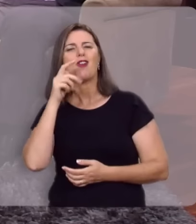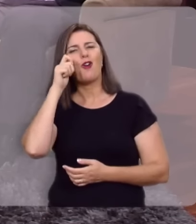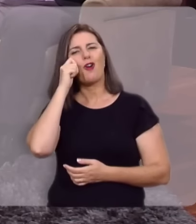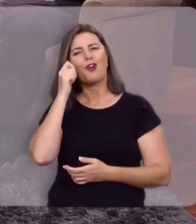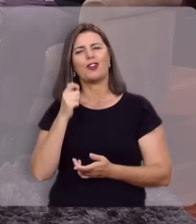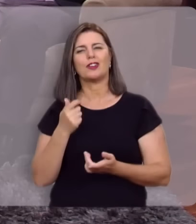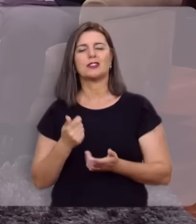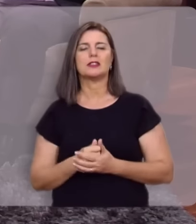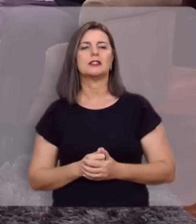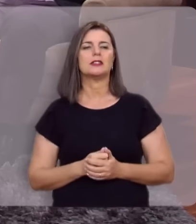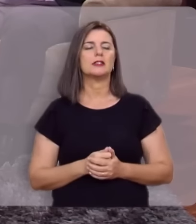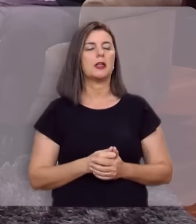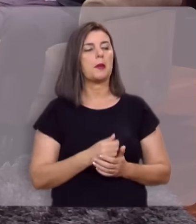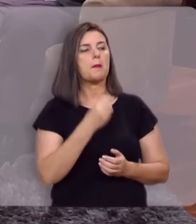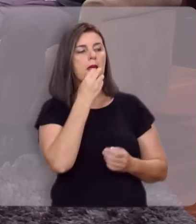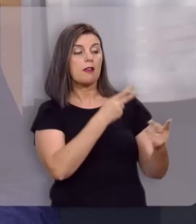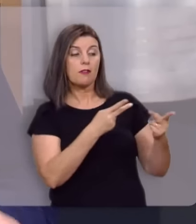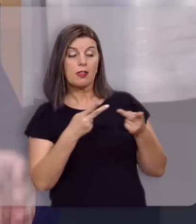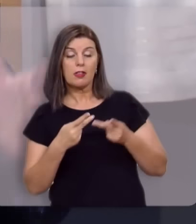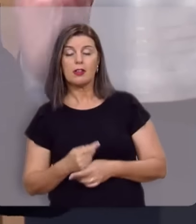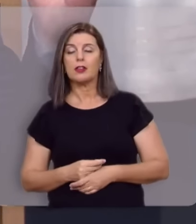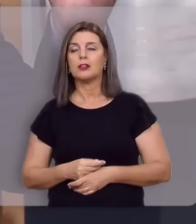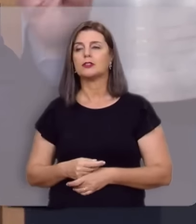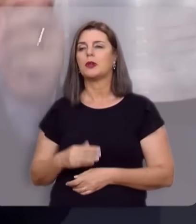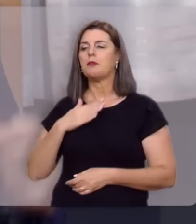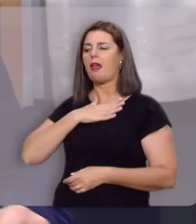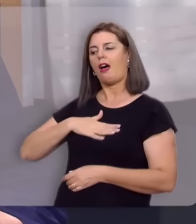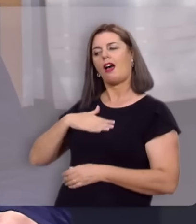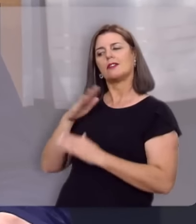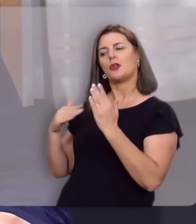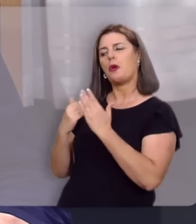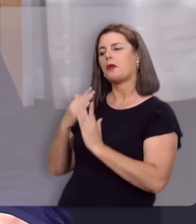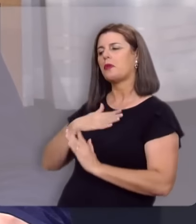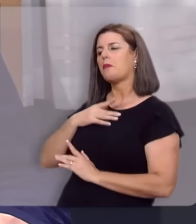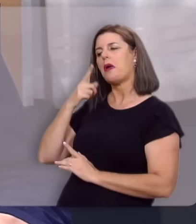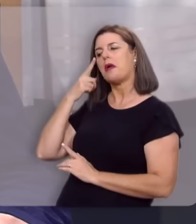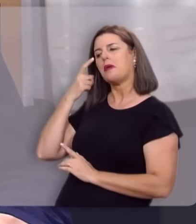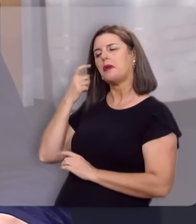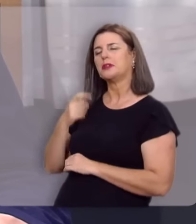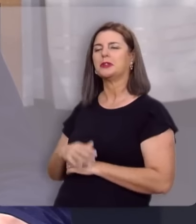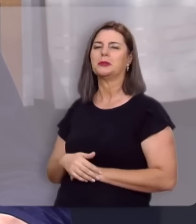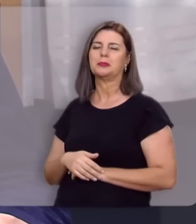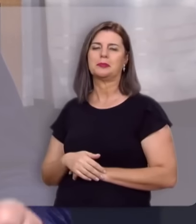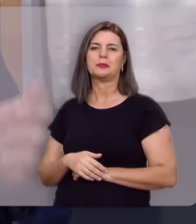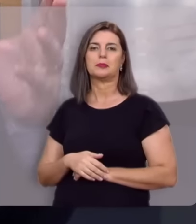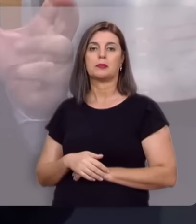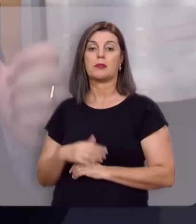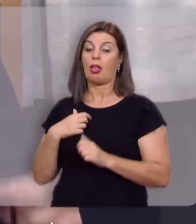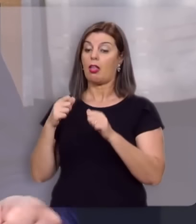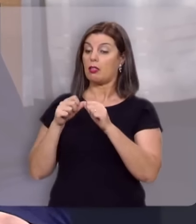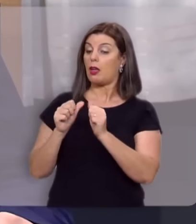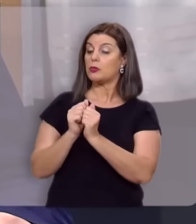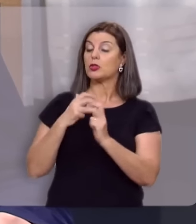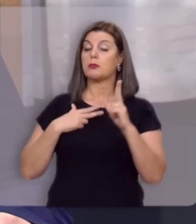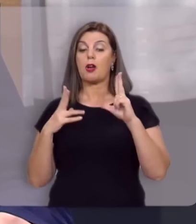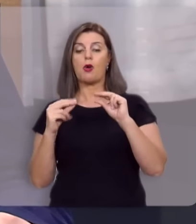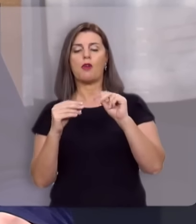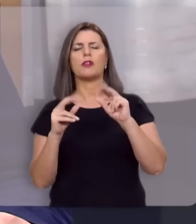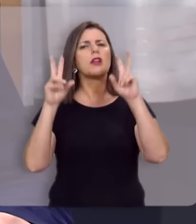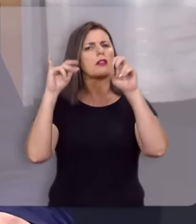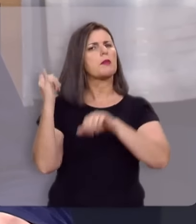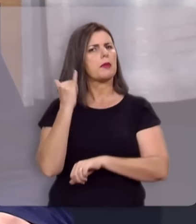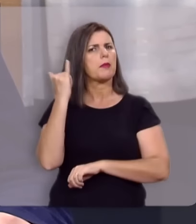Guimarães Lopes. Reverendo Roster, seja muito bem-vindo. O prazer é todo meu, querido reverendo Rodrigo. E estamos juntos para conversar um